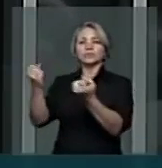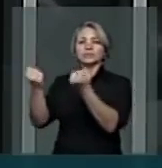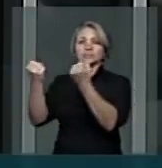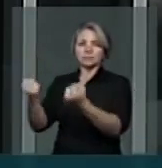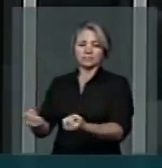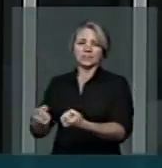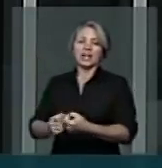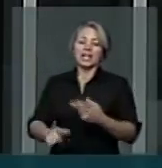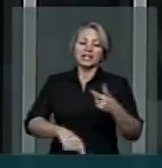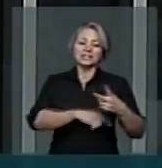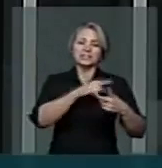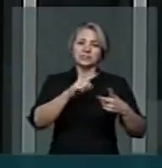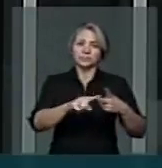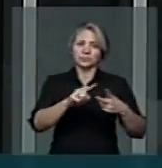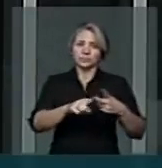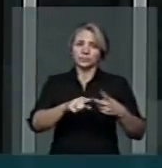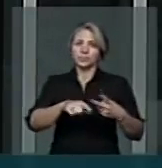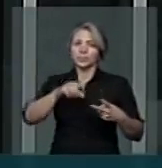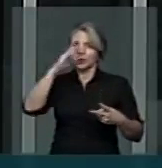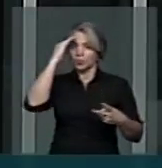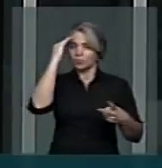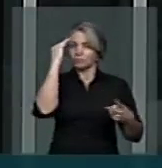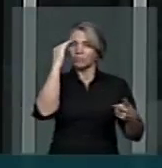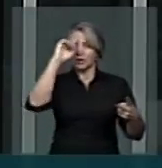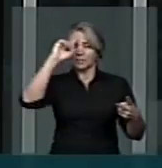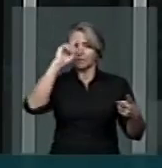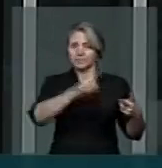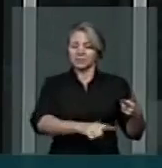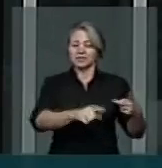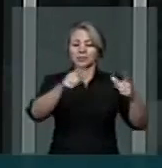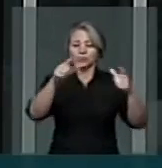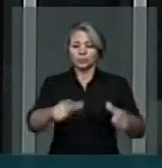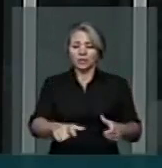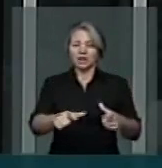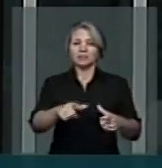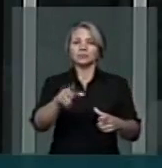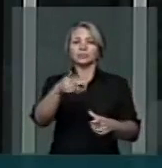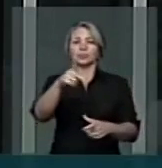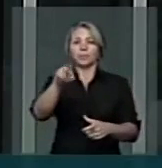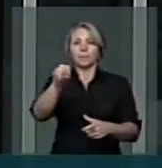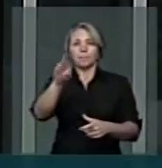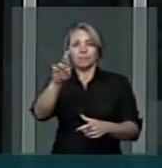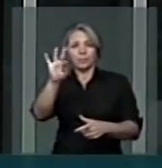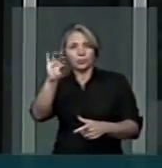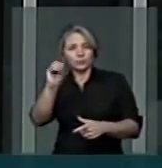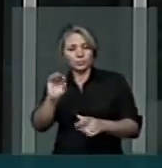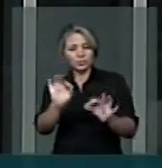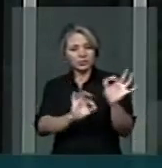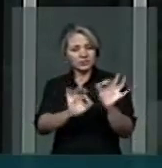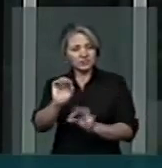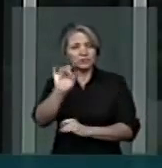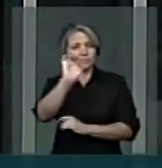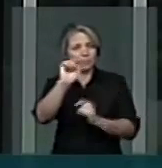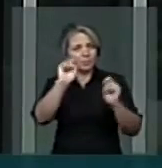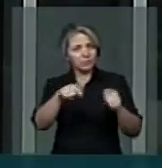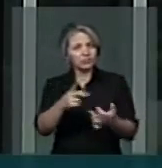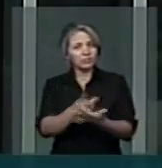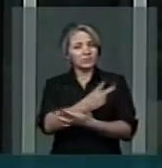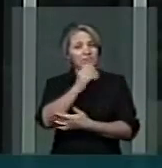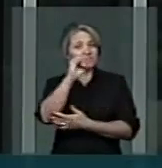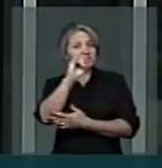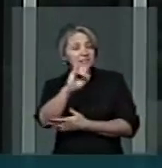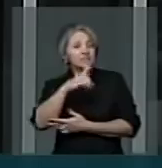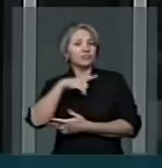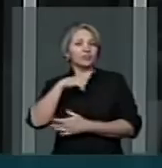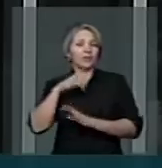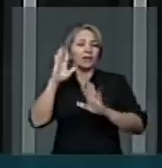lugar, estabelece que a área do porto organizado, ela pode ser feita somente por um processo licitatório